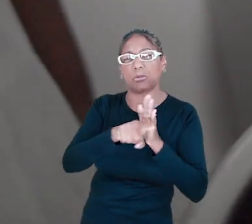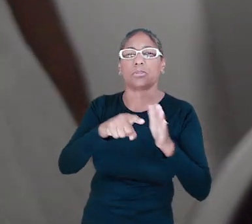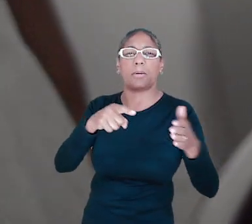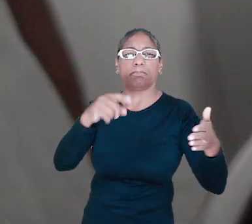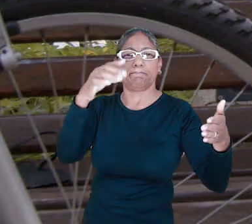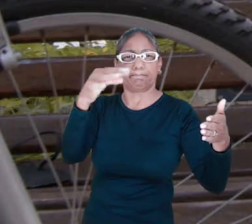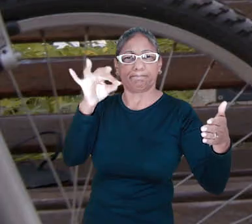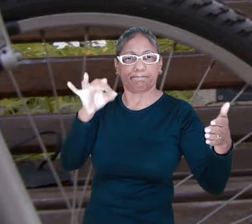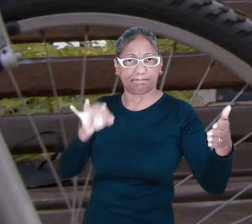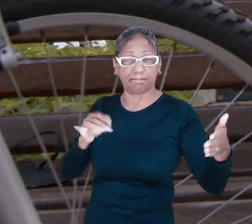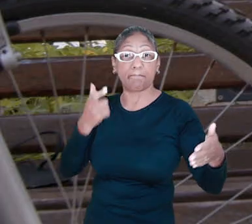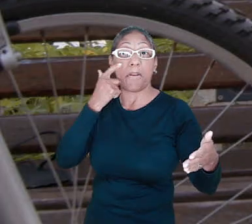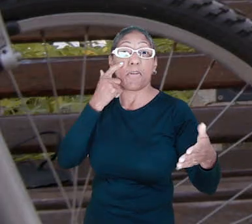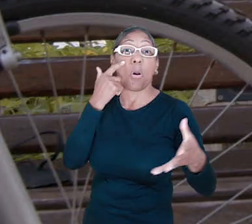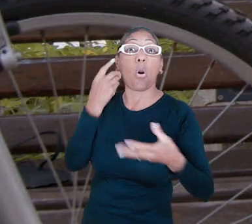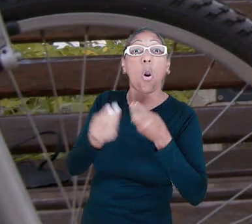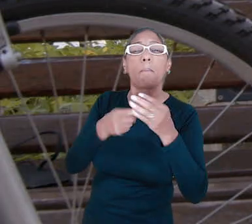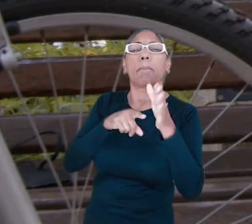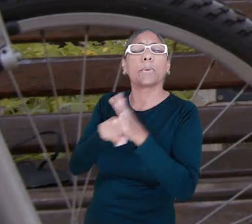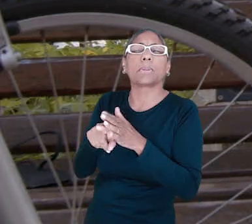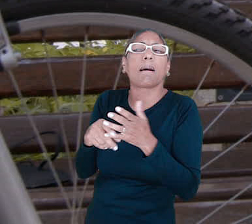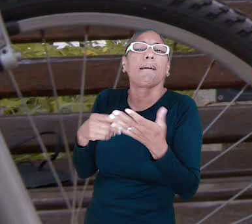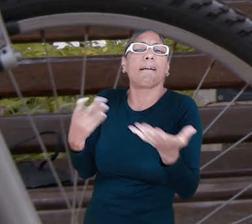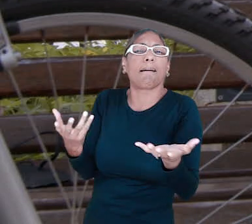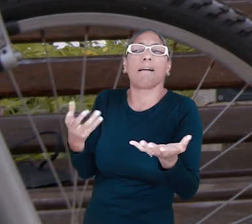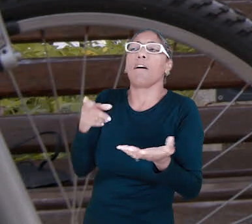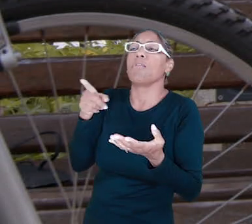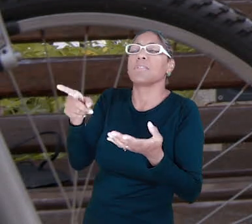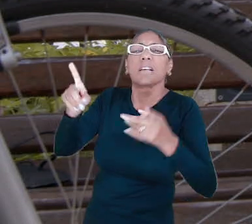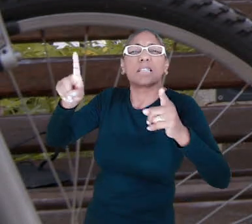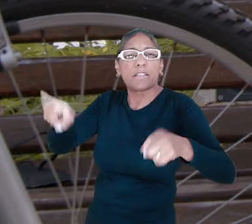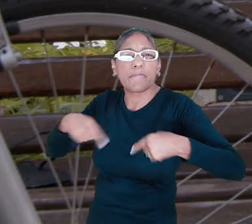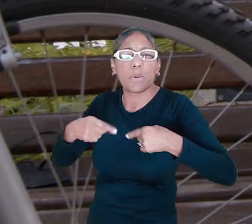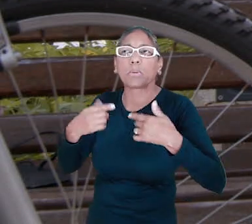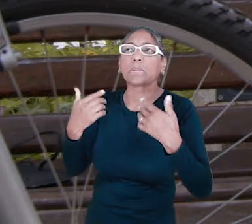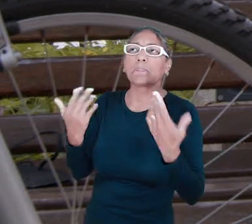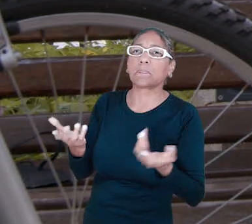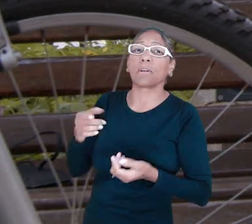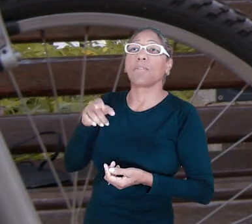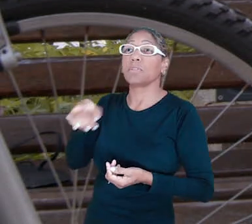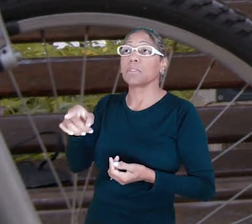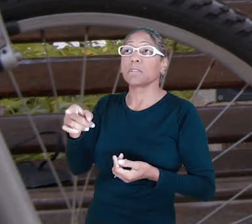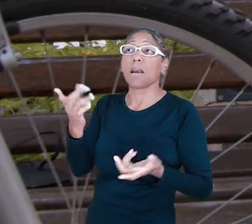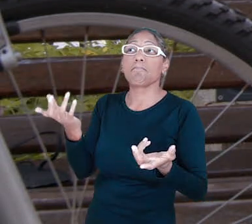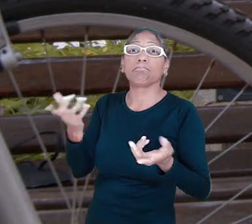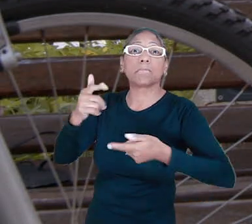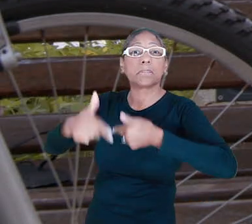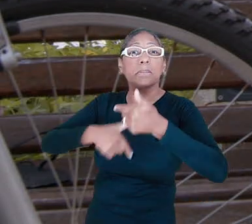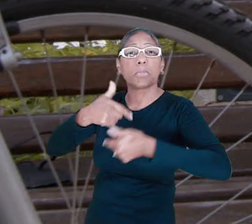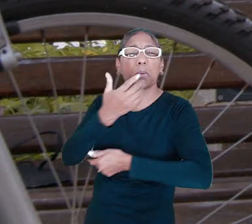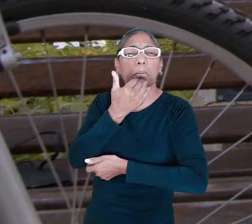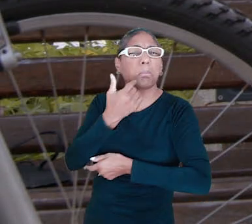foi um questionário que a gente estabeleceu previamente, perguntando sobre os desafios, sobre o que levou